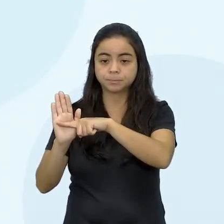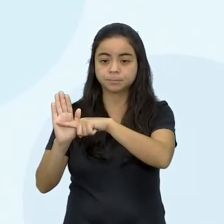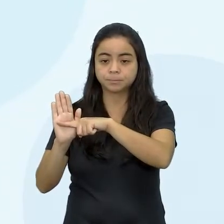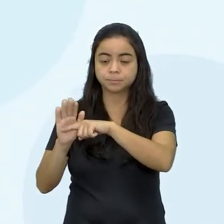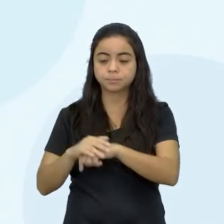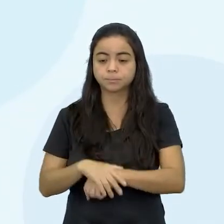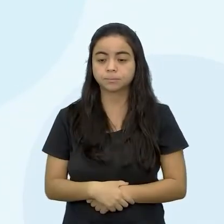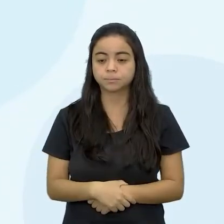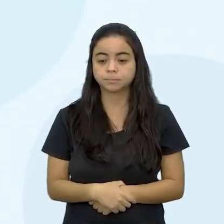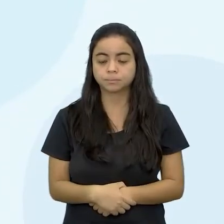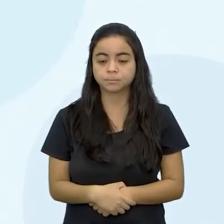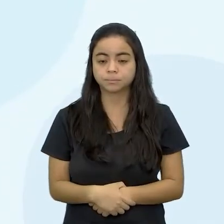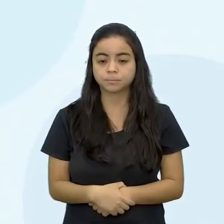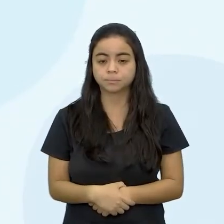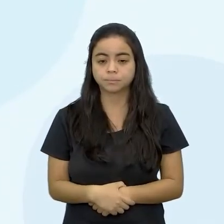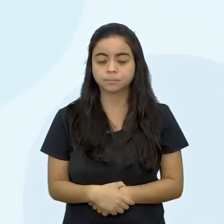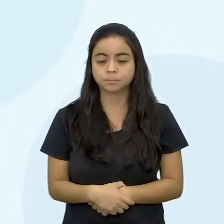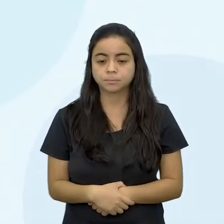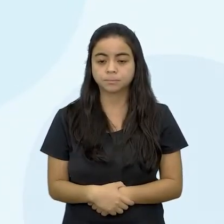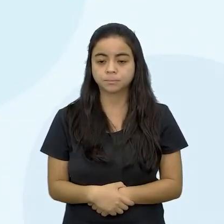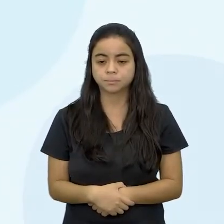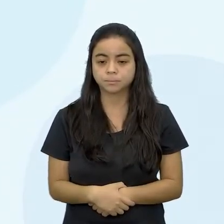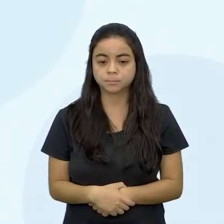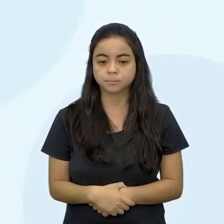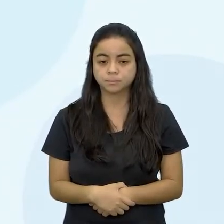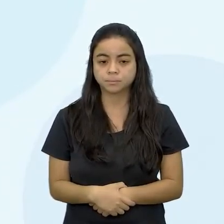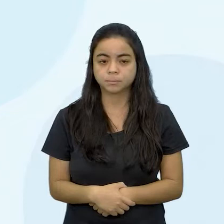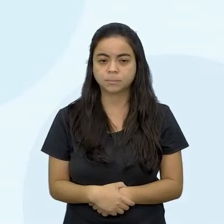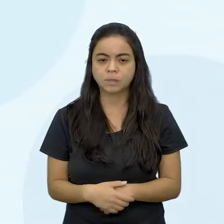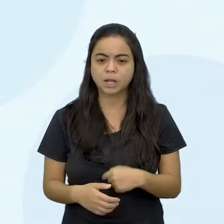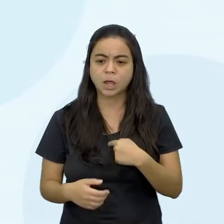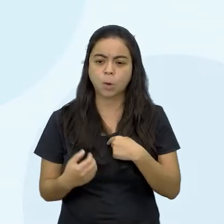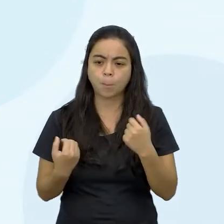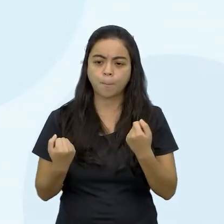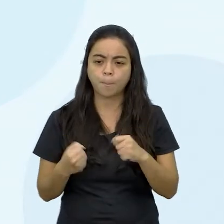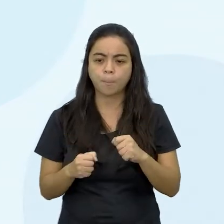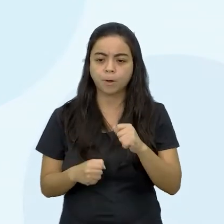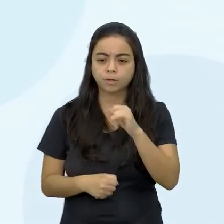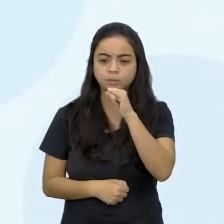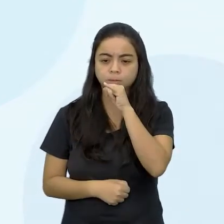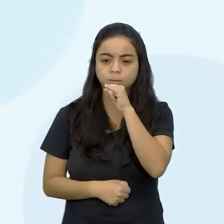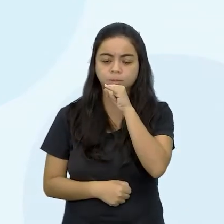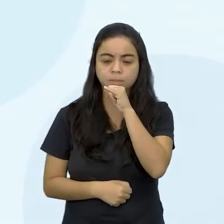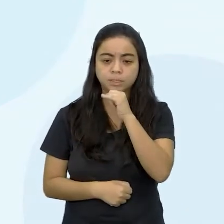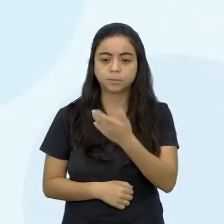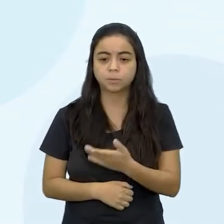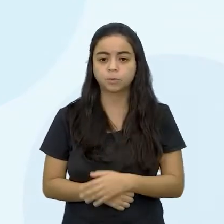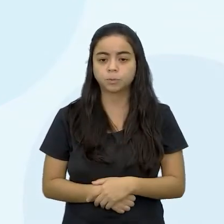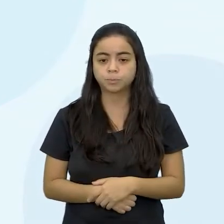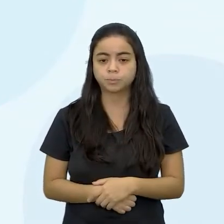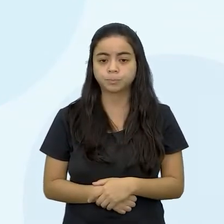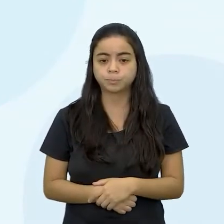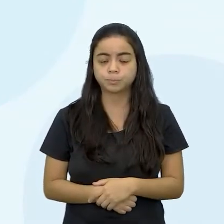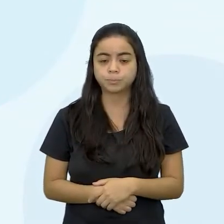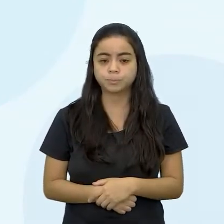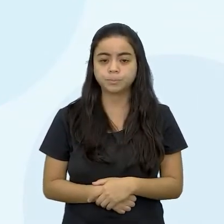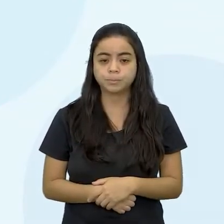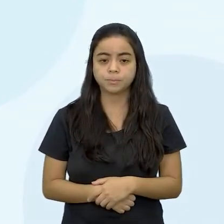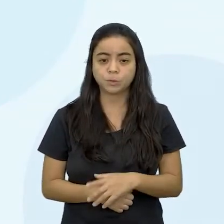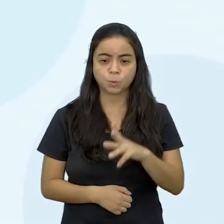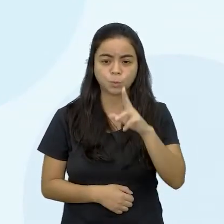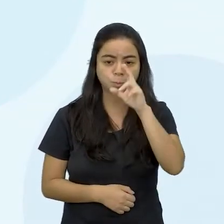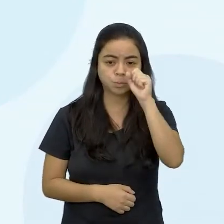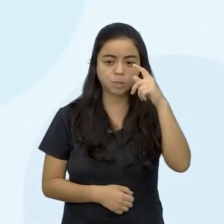E aí e eu poderia então admitir que o potencial